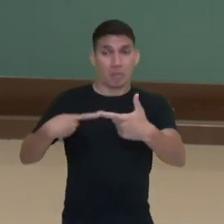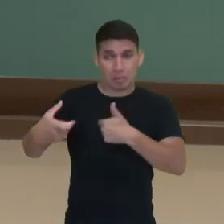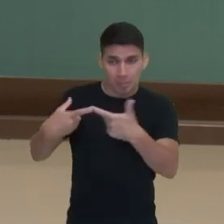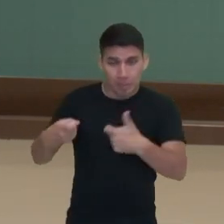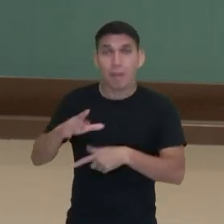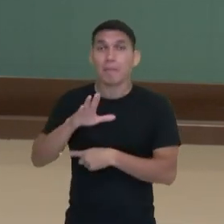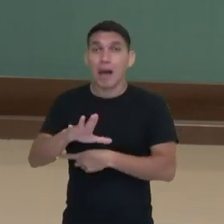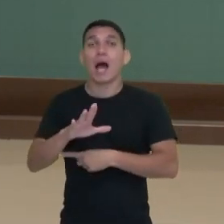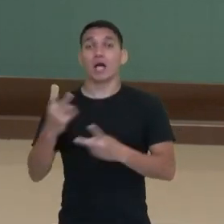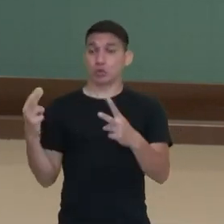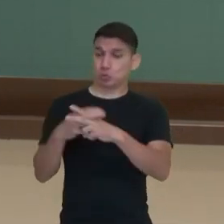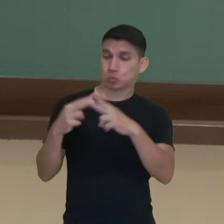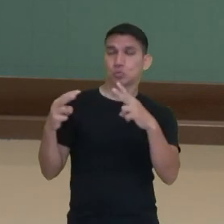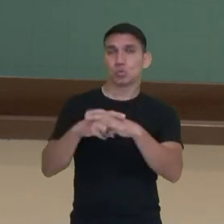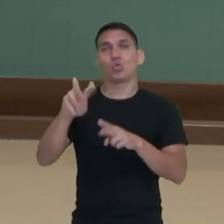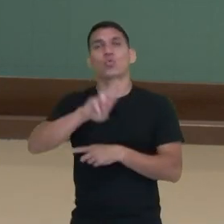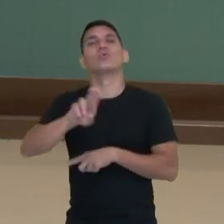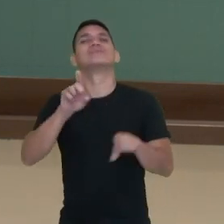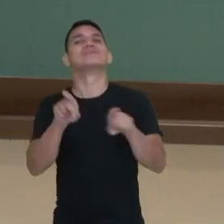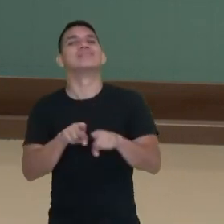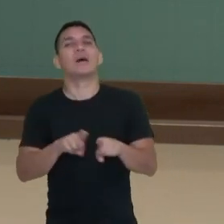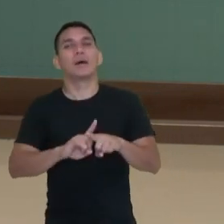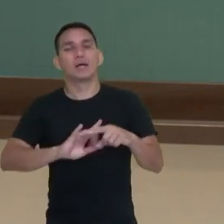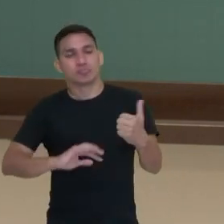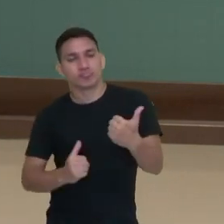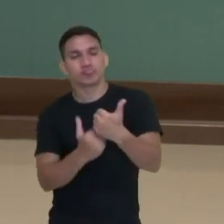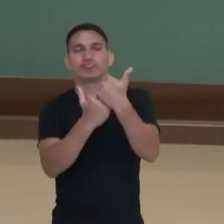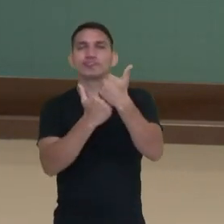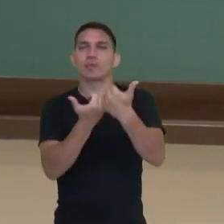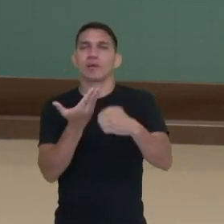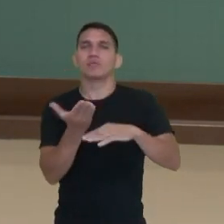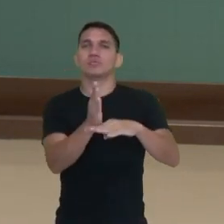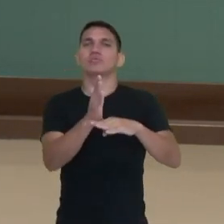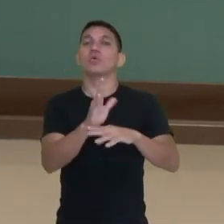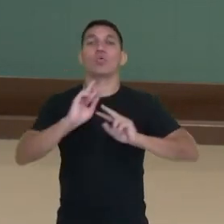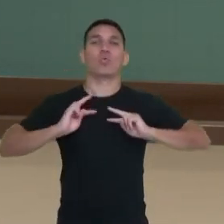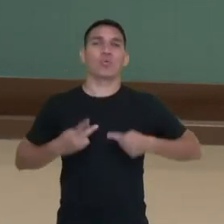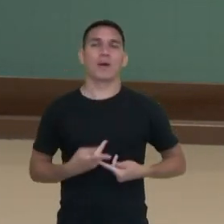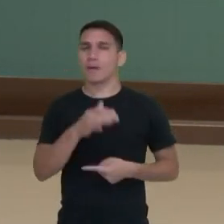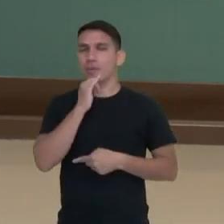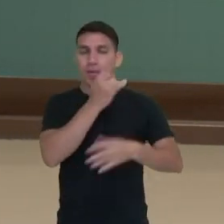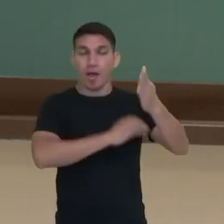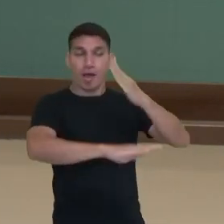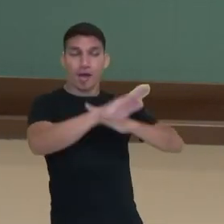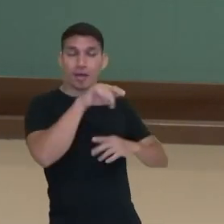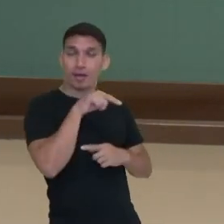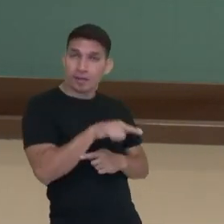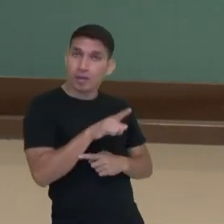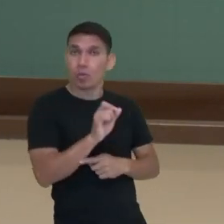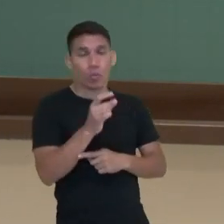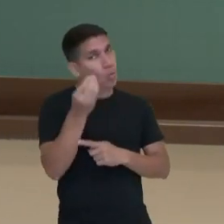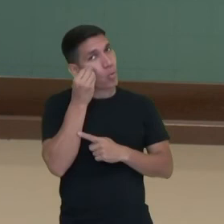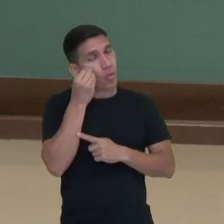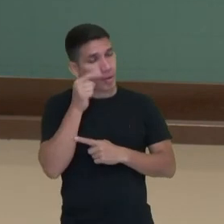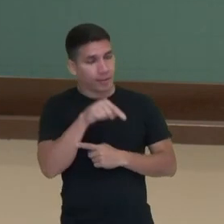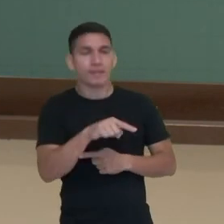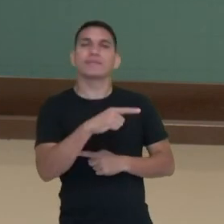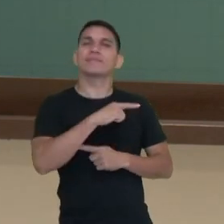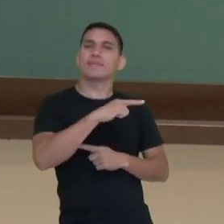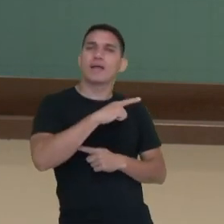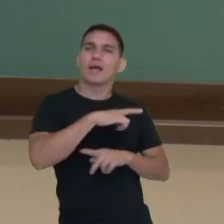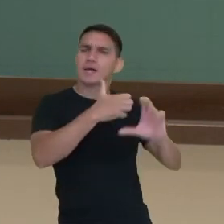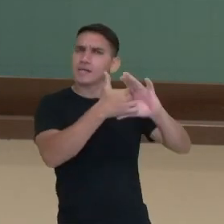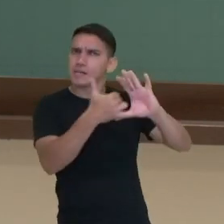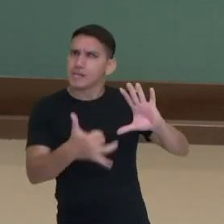foram utilizadas como meio de ajudar o ser humano, né? As artes marciais têm essa